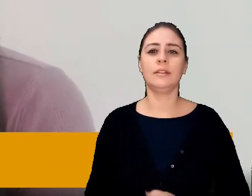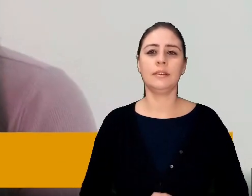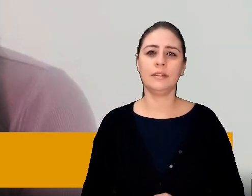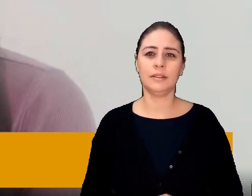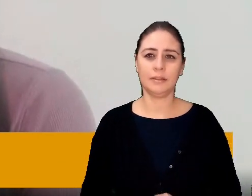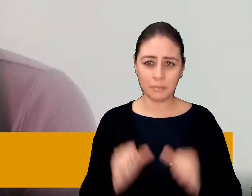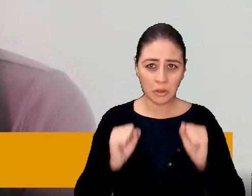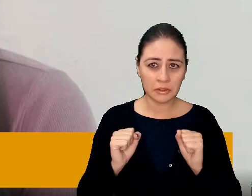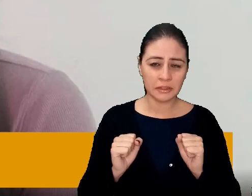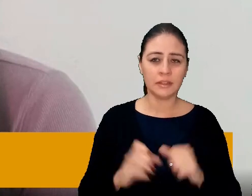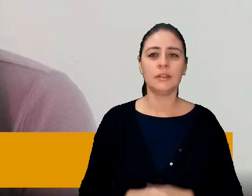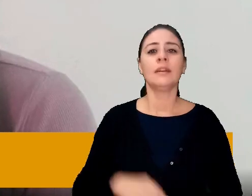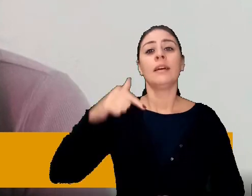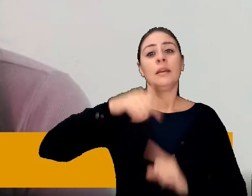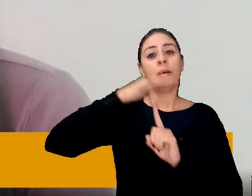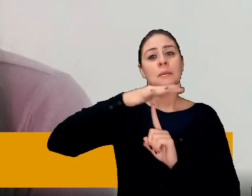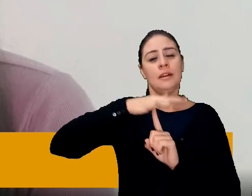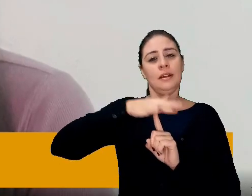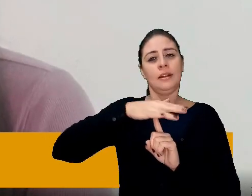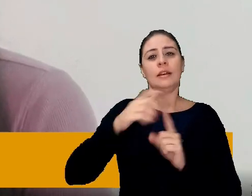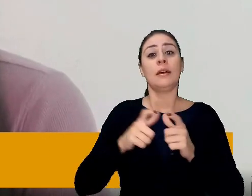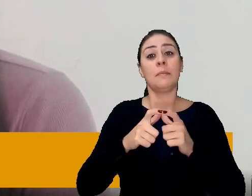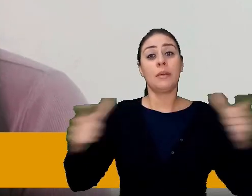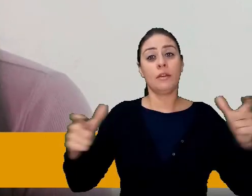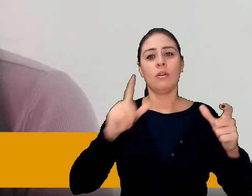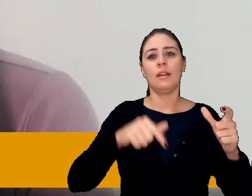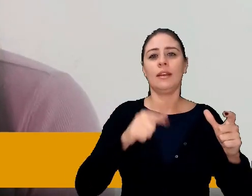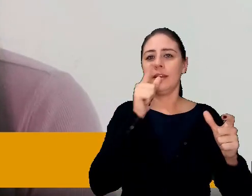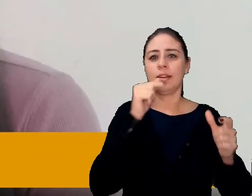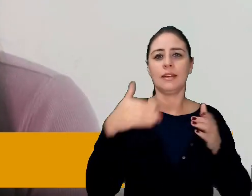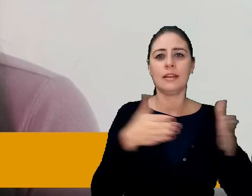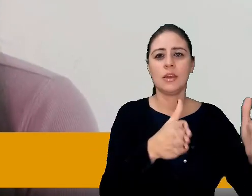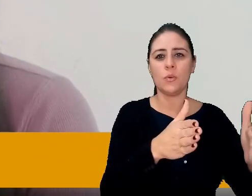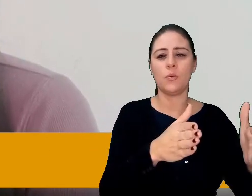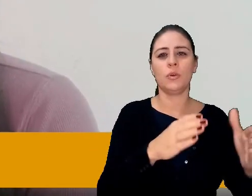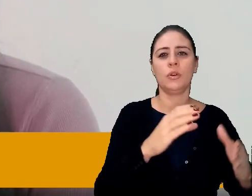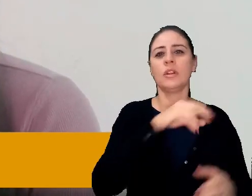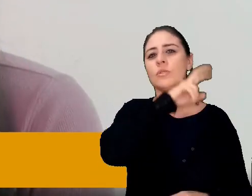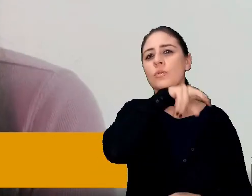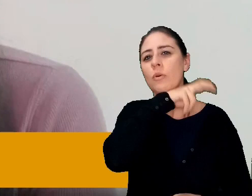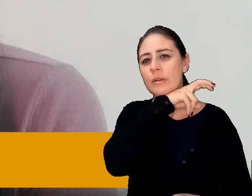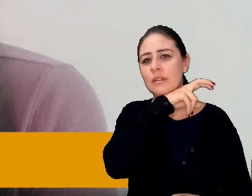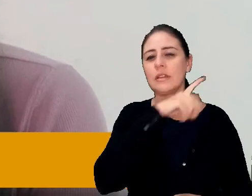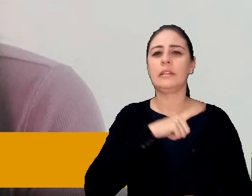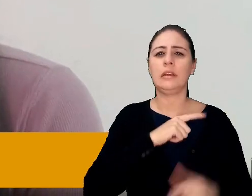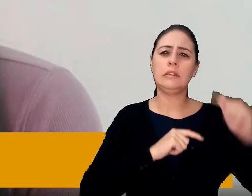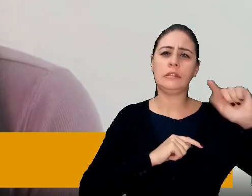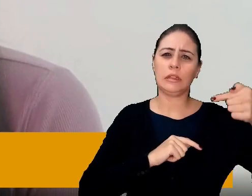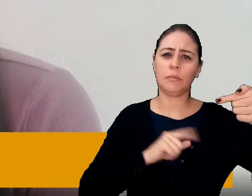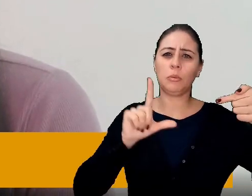a maior aldeia do Paraná é Rio das Cobras, que tem aproximadamente de 7.000 a 10.000 indígenas,